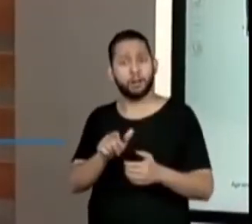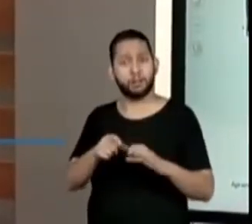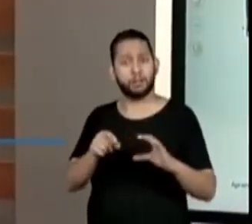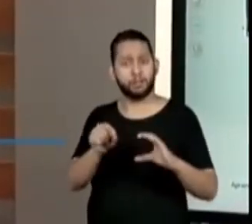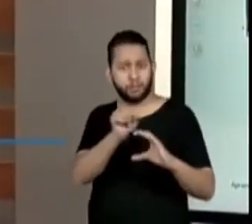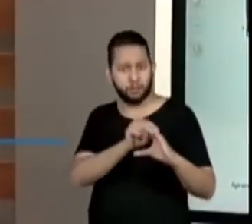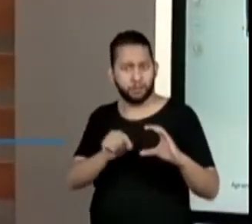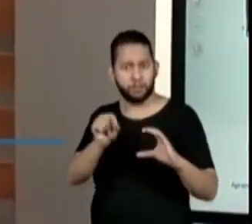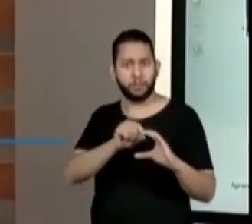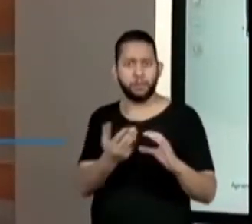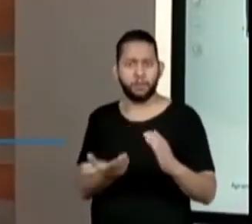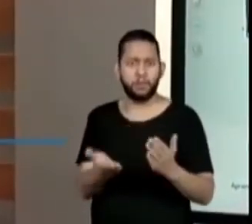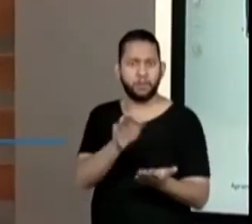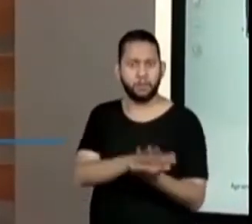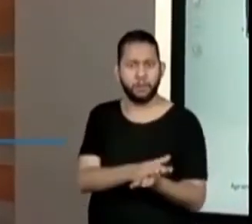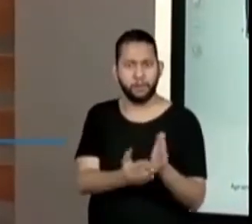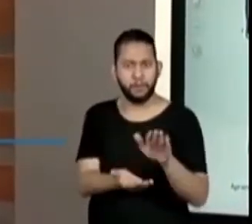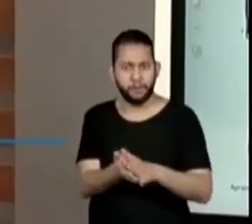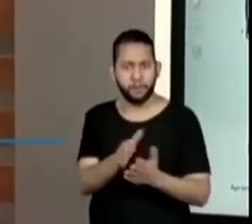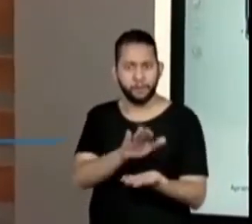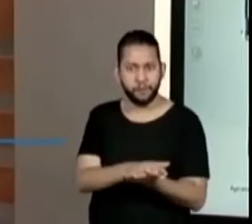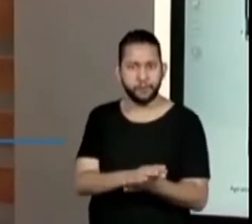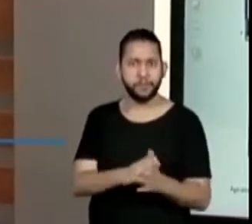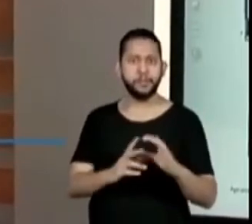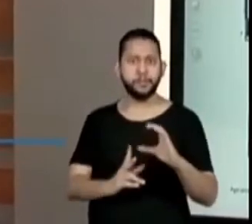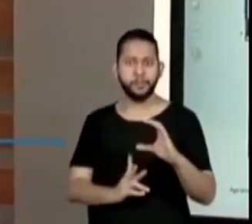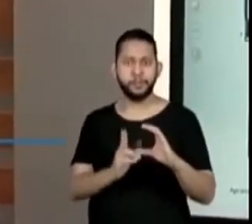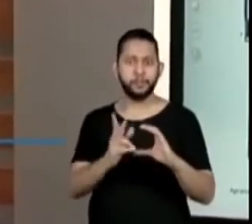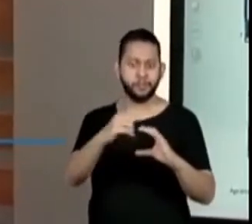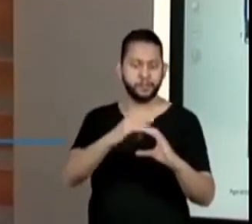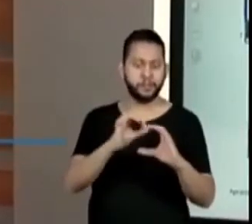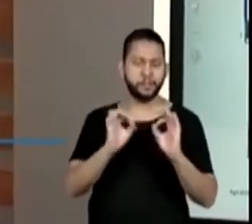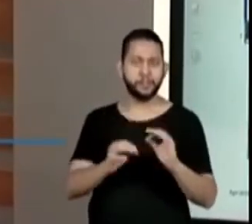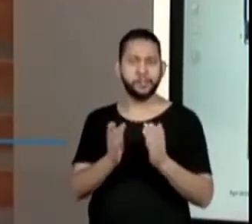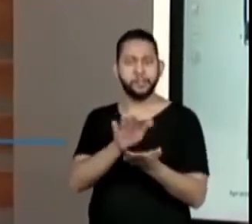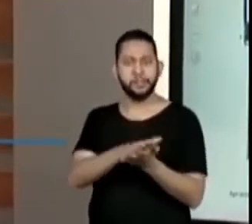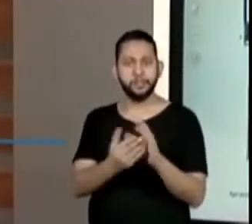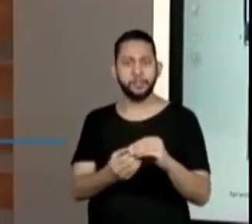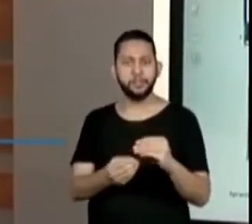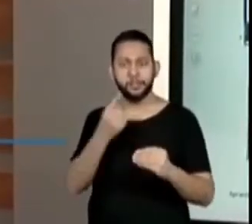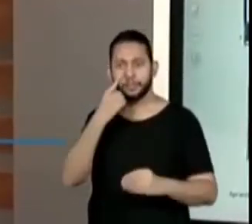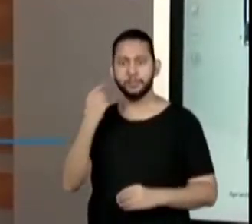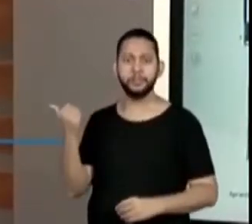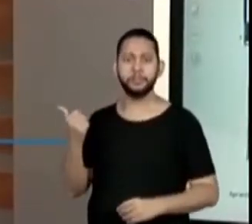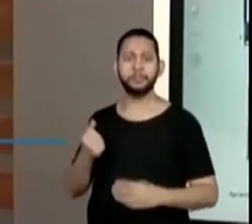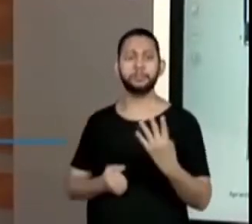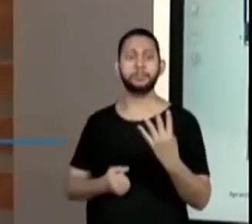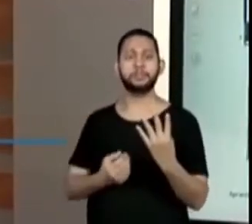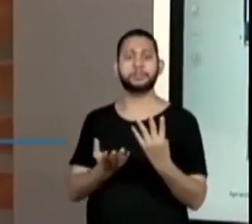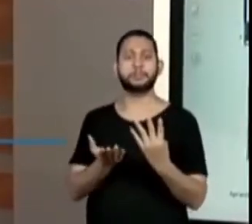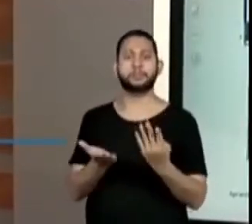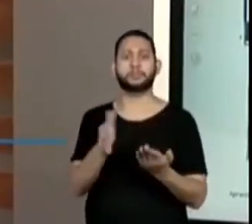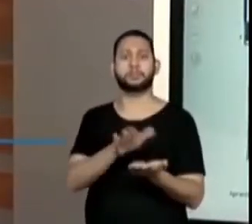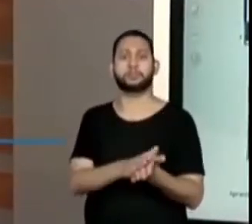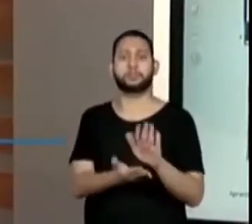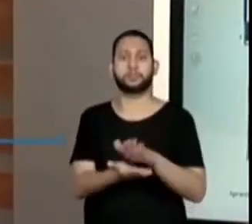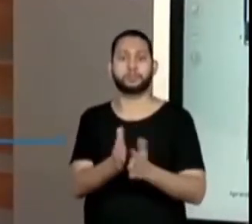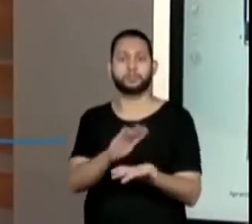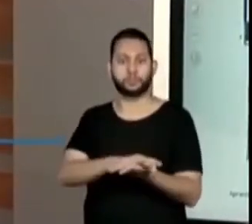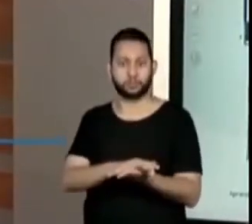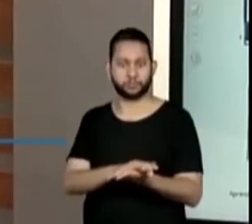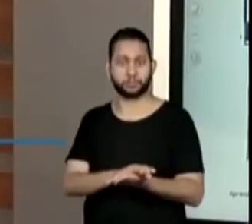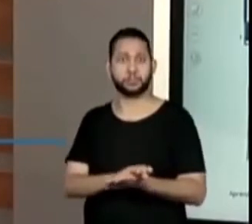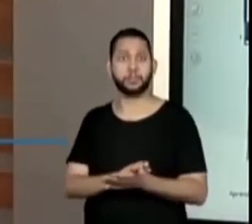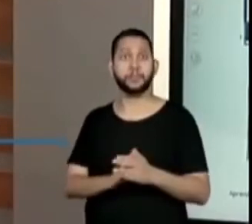alguma coisa circular, contorna, corta, dobre em 4 partes, para você entender que